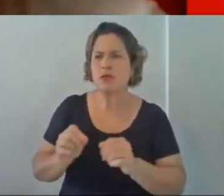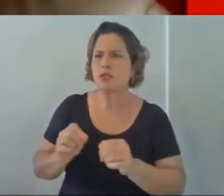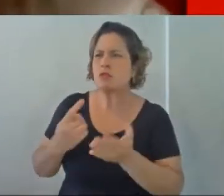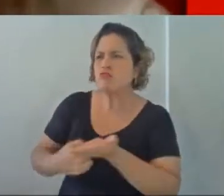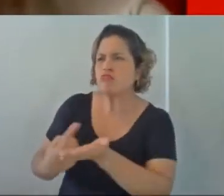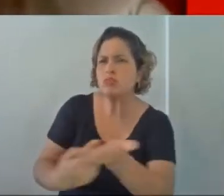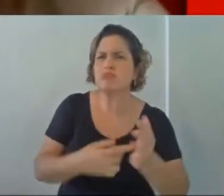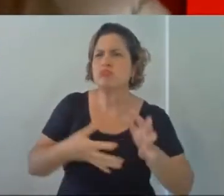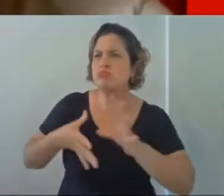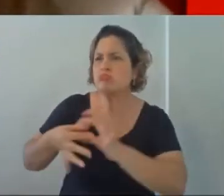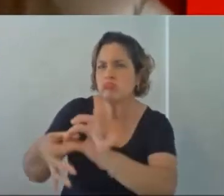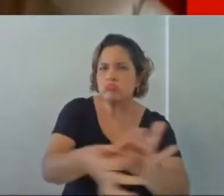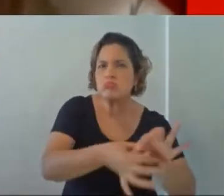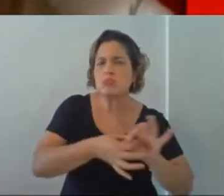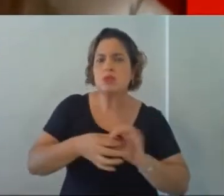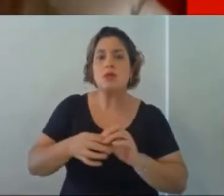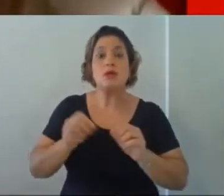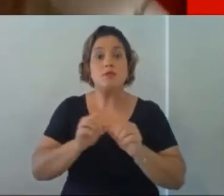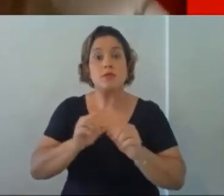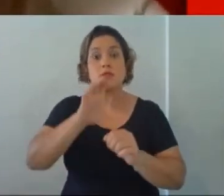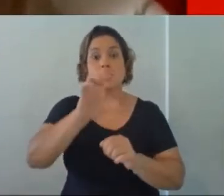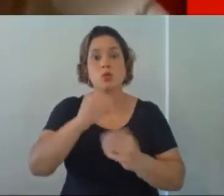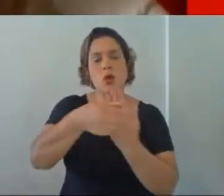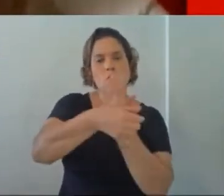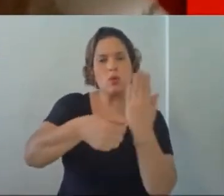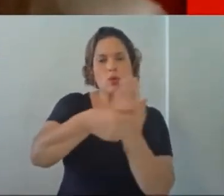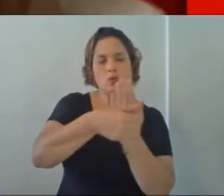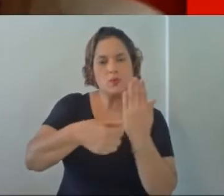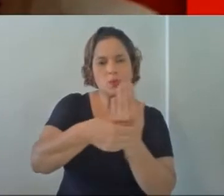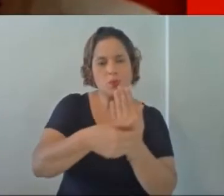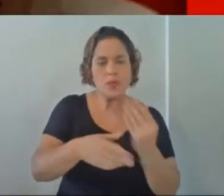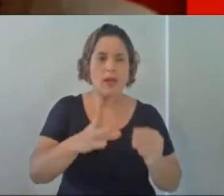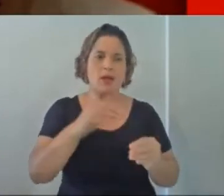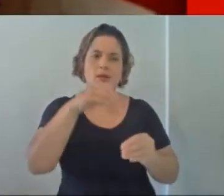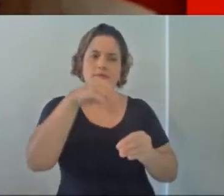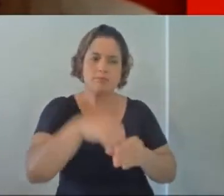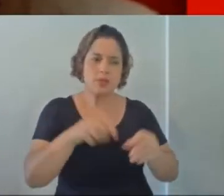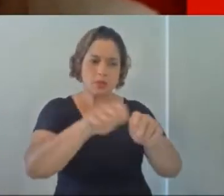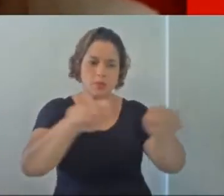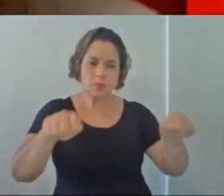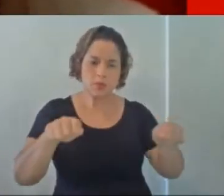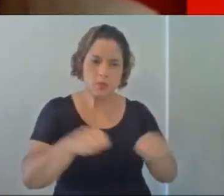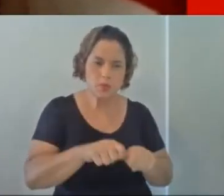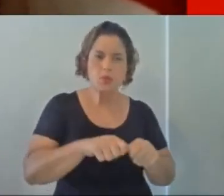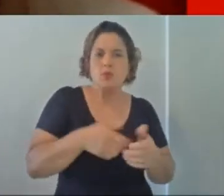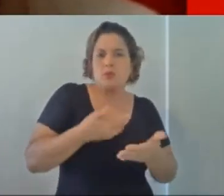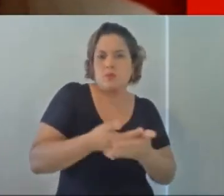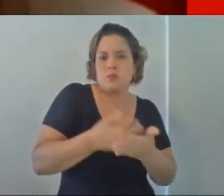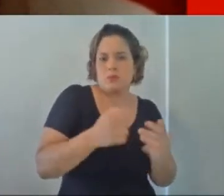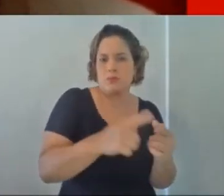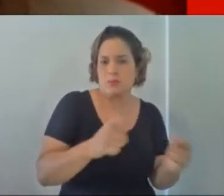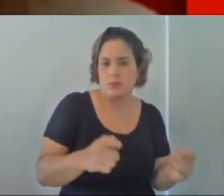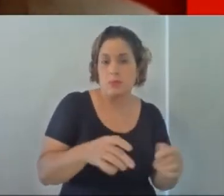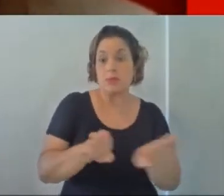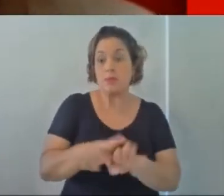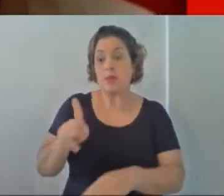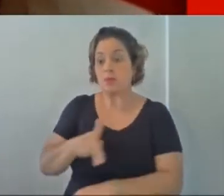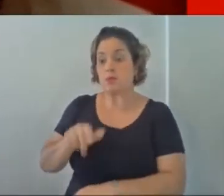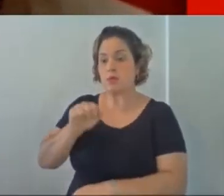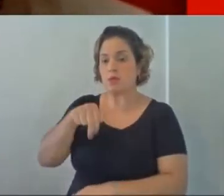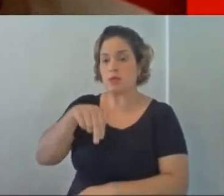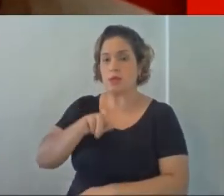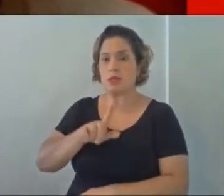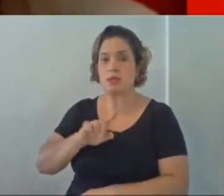parcerias, essas coautorias, né, dentro da academia, então um diálogo com a academia, e a professora Anelisa,